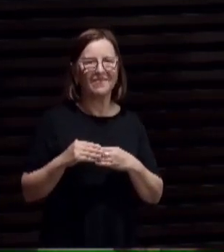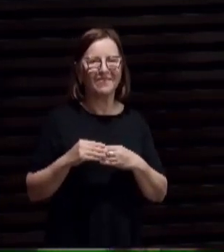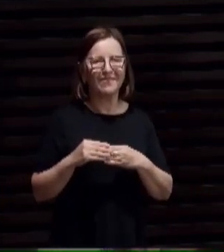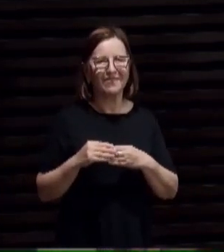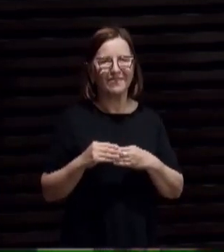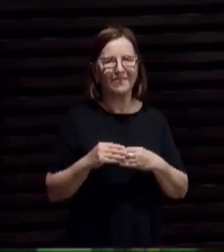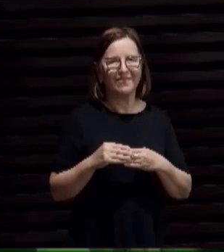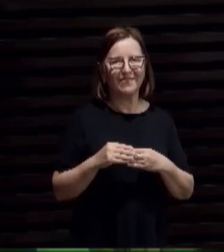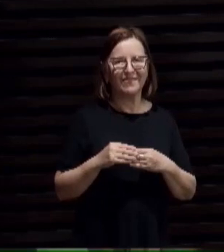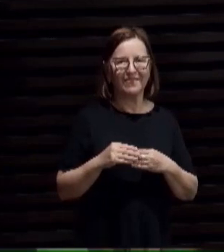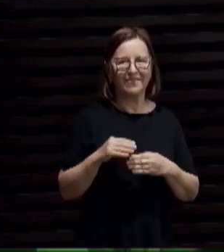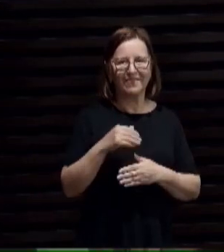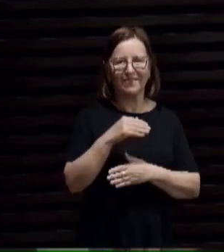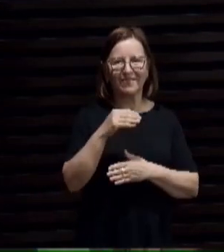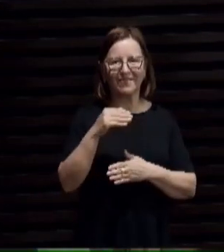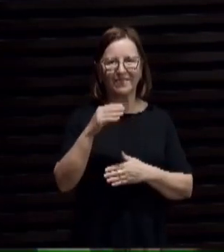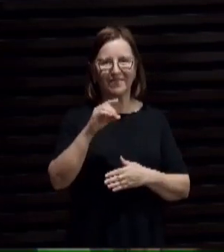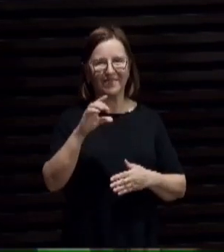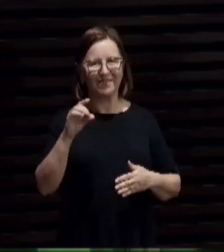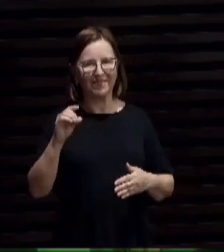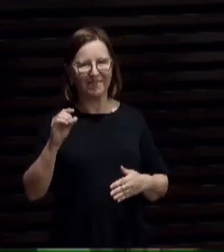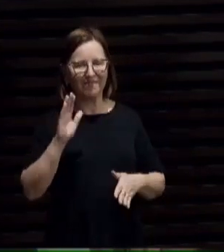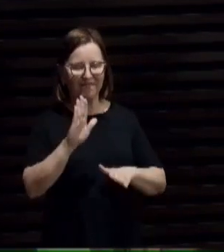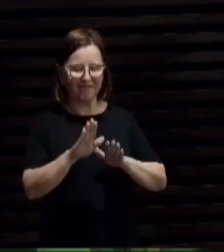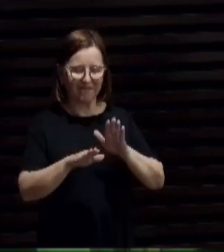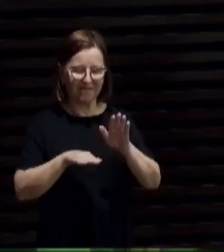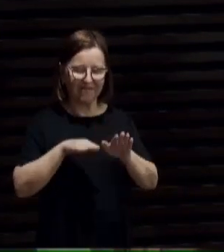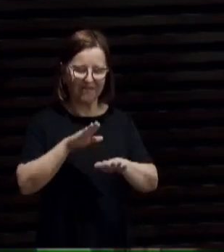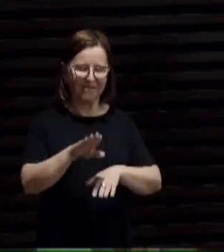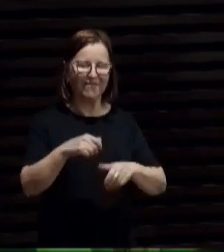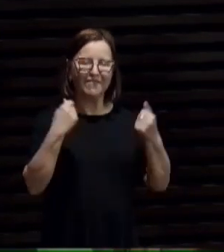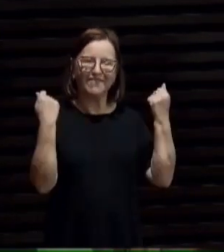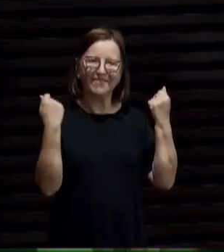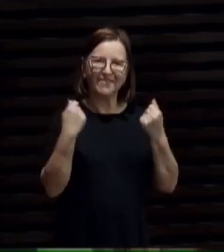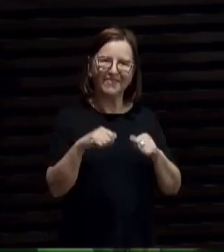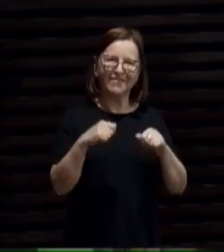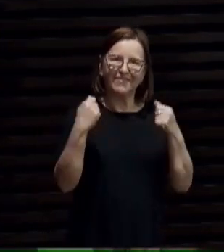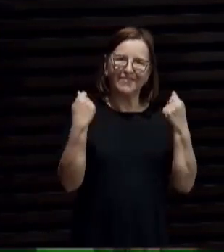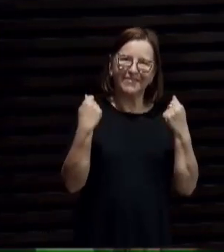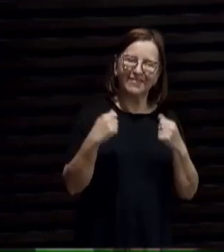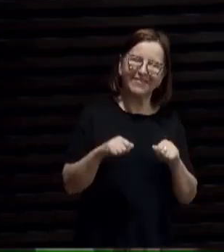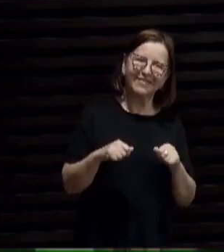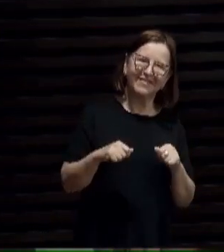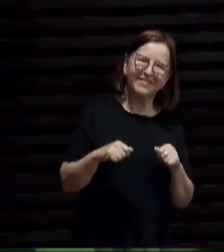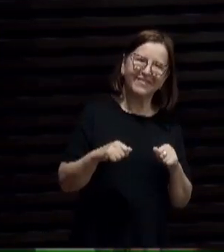conduz, em cada passo me é